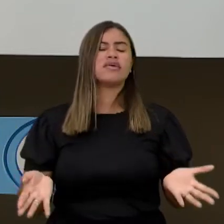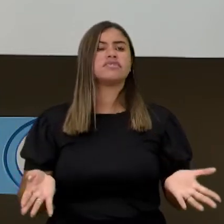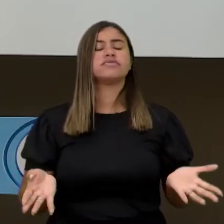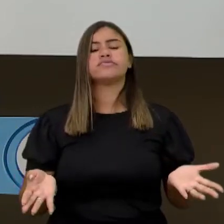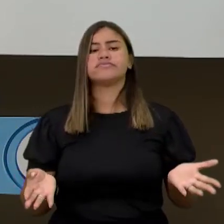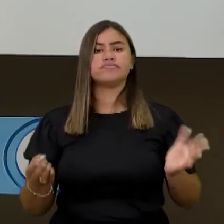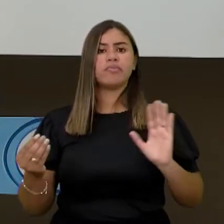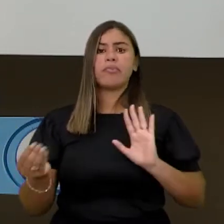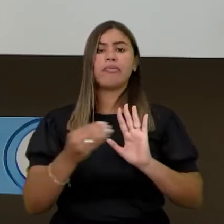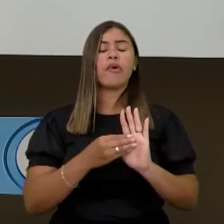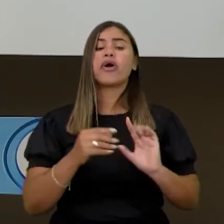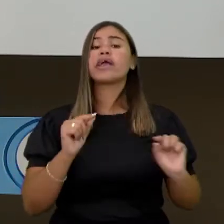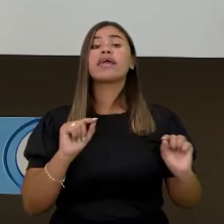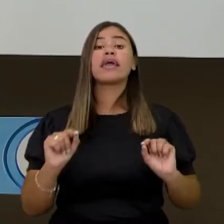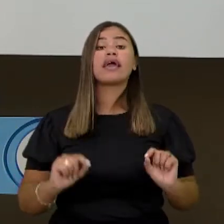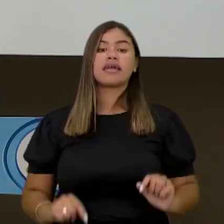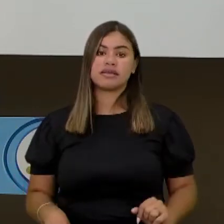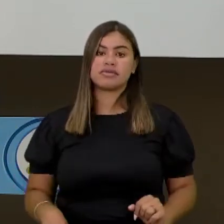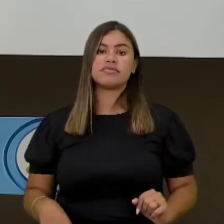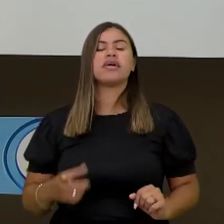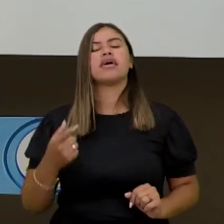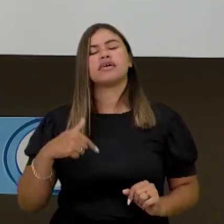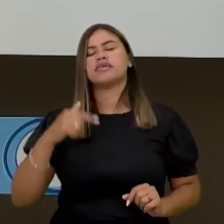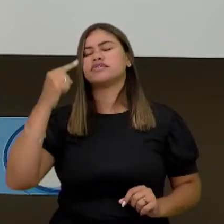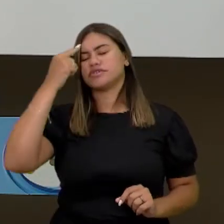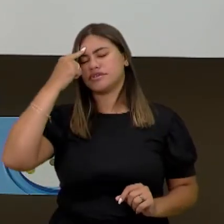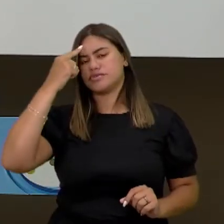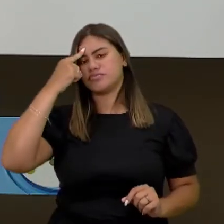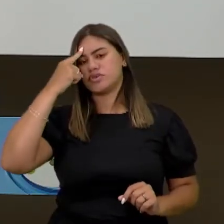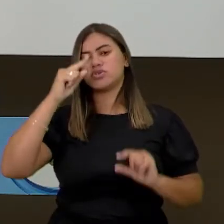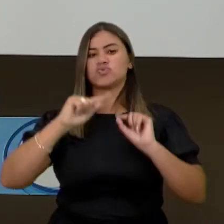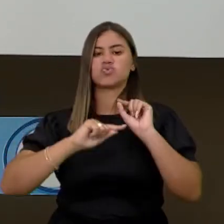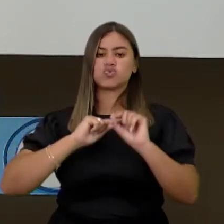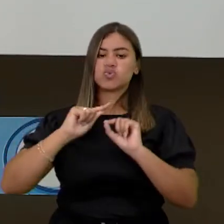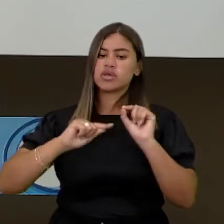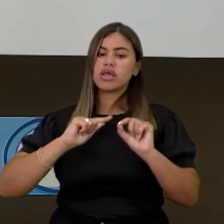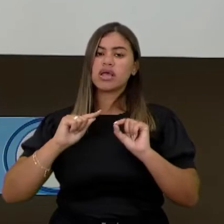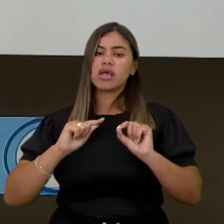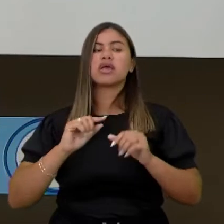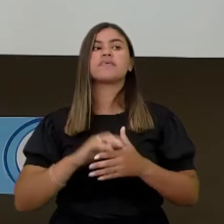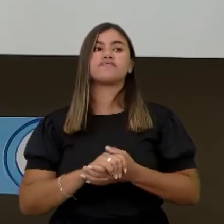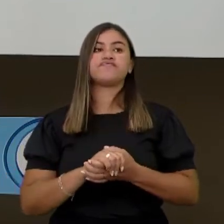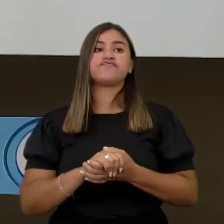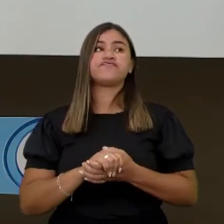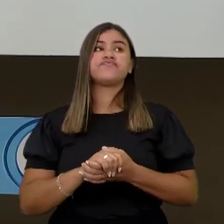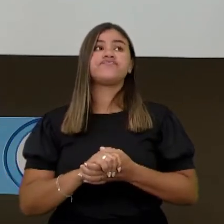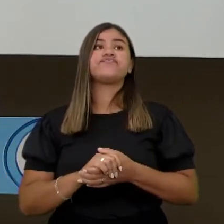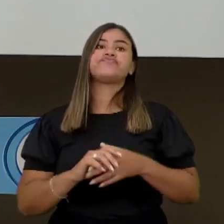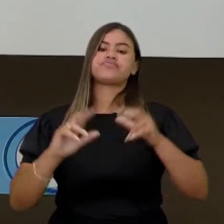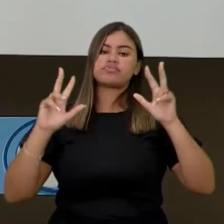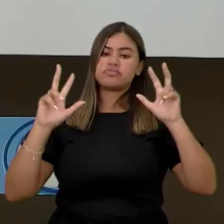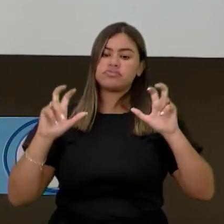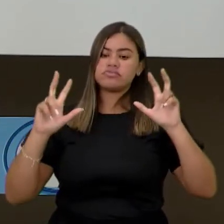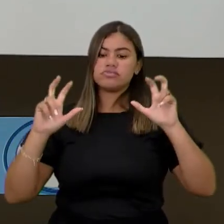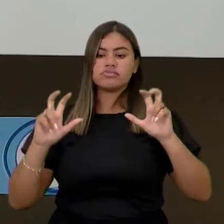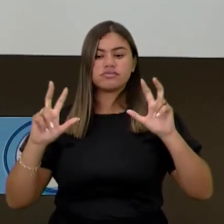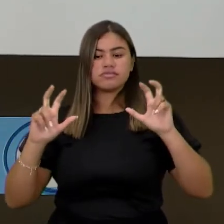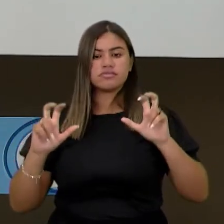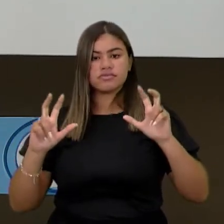aí quando a gente pensa assim, a gente pensa, puxa vida, estão pautando, estão trazendo assuntos para a